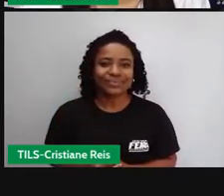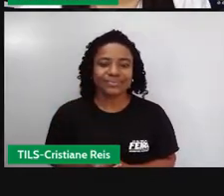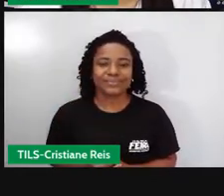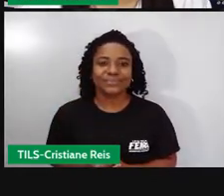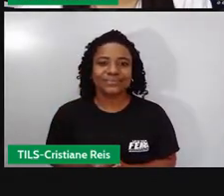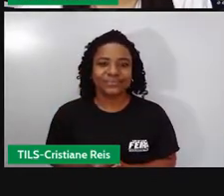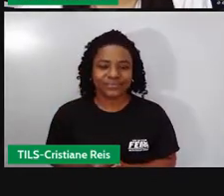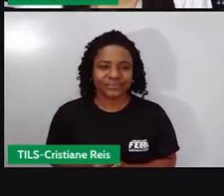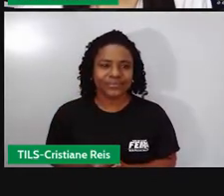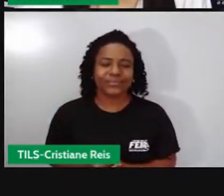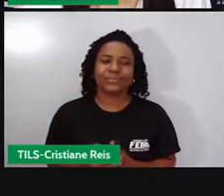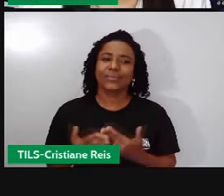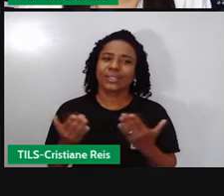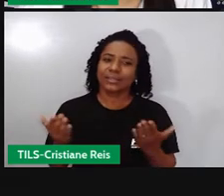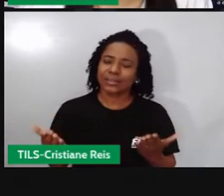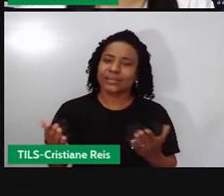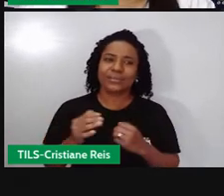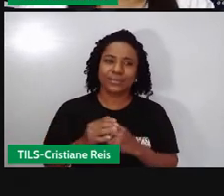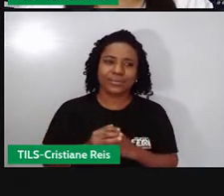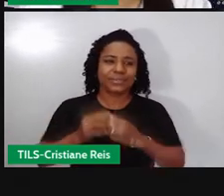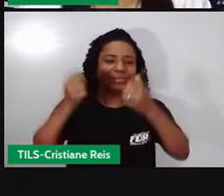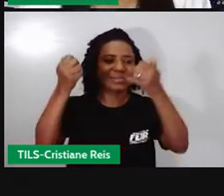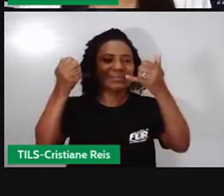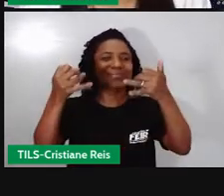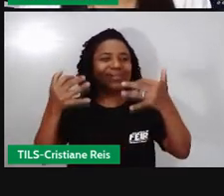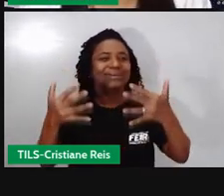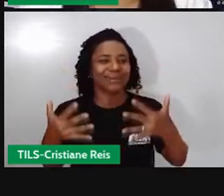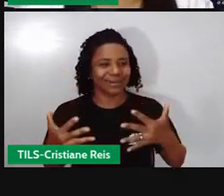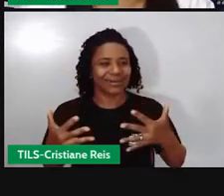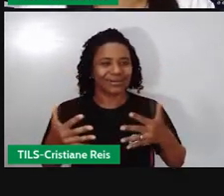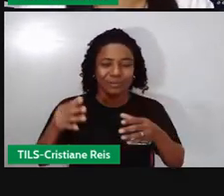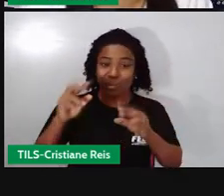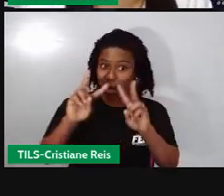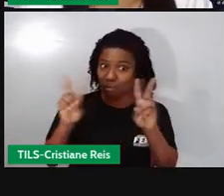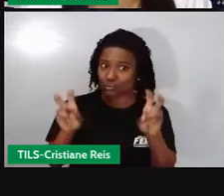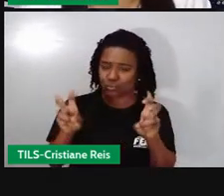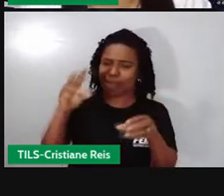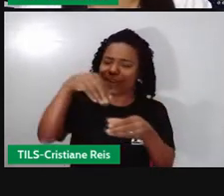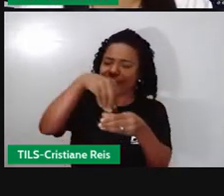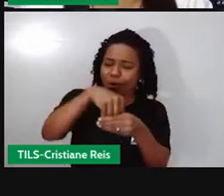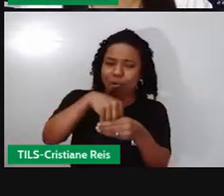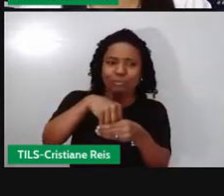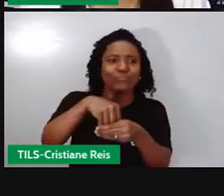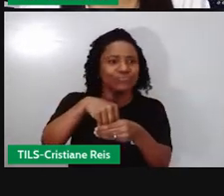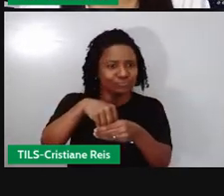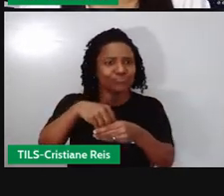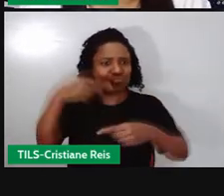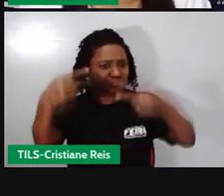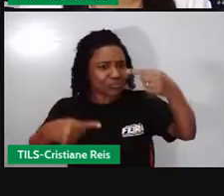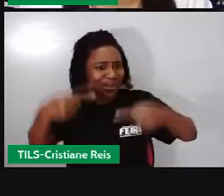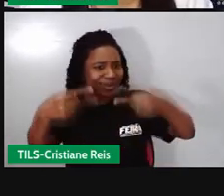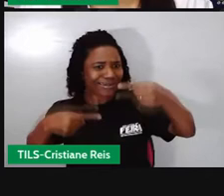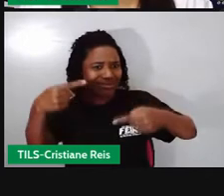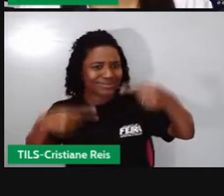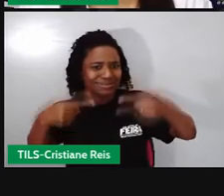E aí, quando a gente começa a estudar sobre voto, sobre eleição, sobre a importância que essa ação